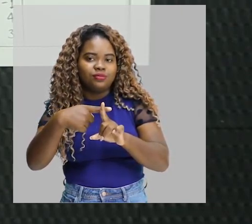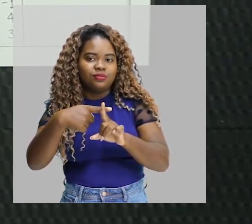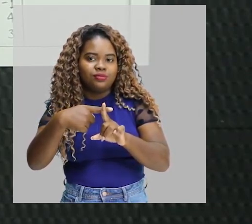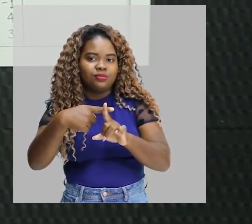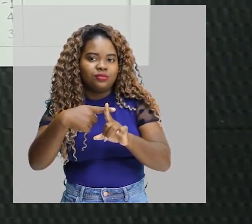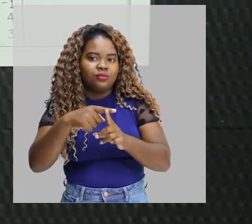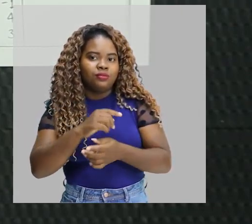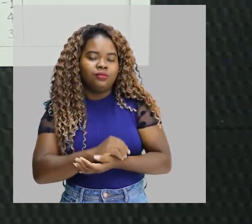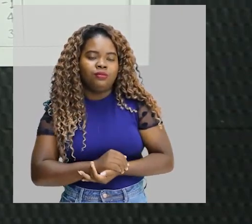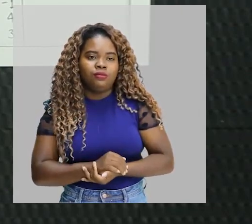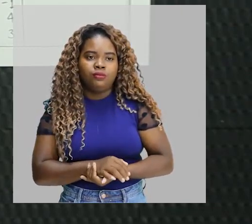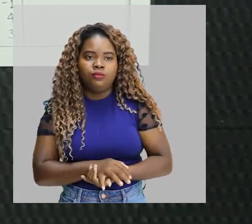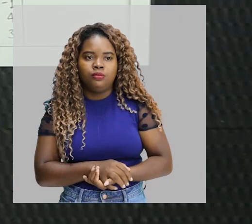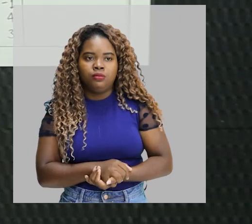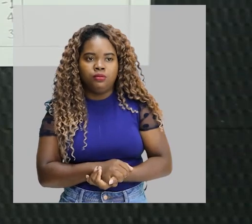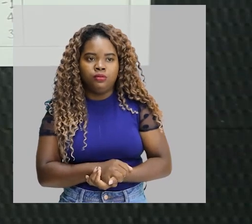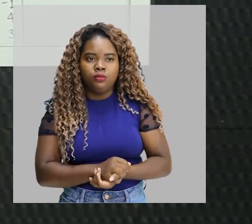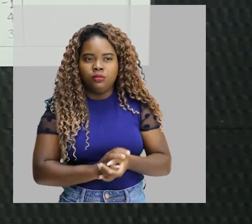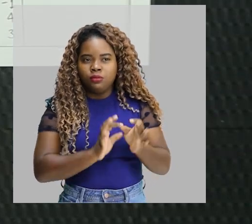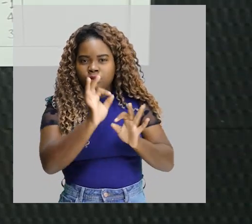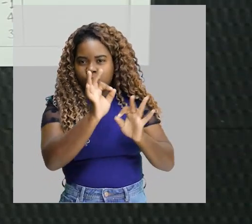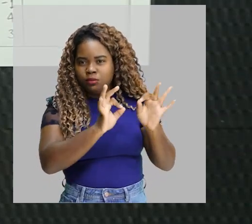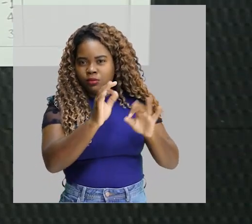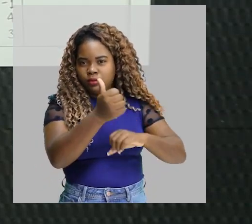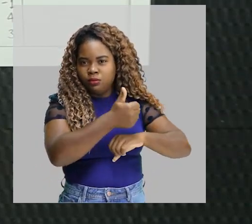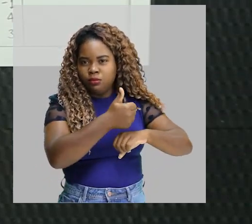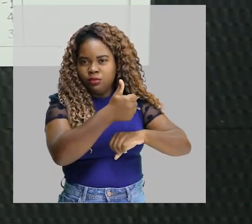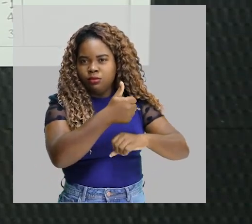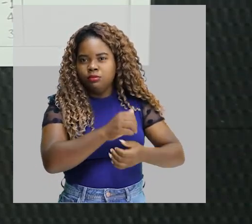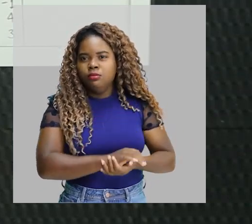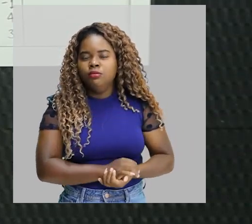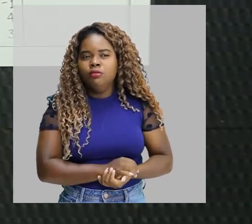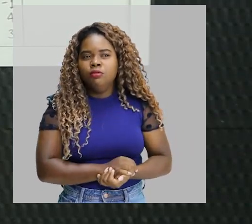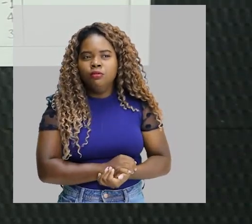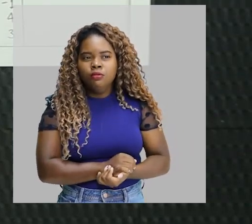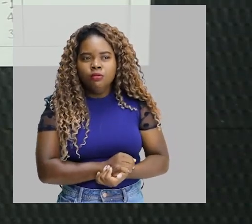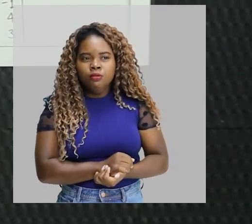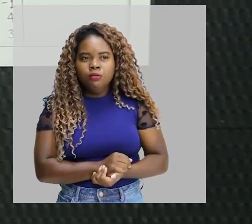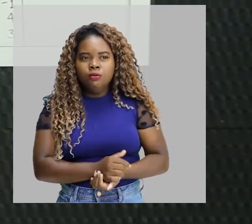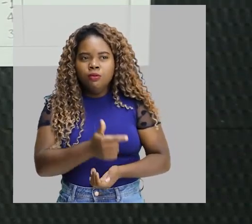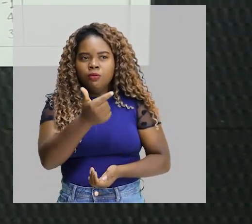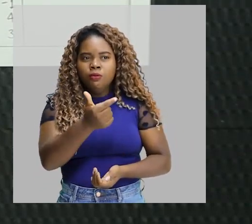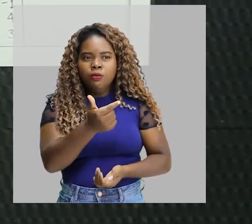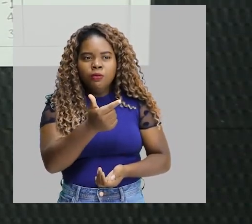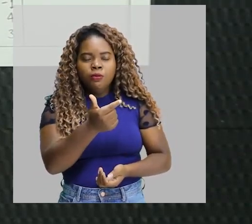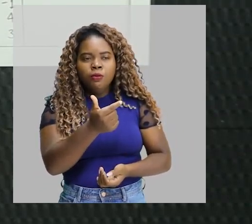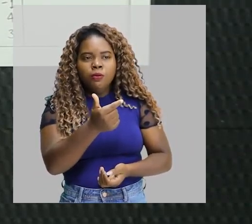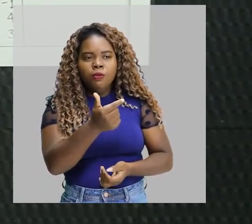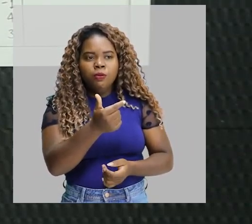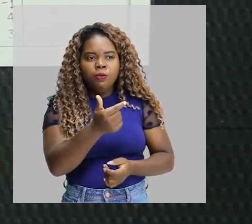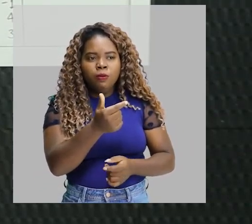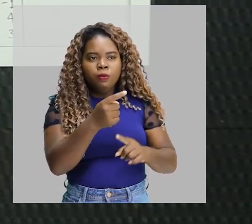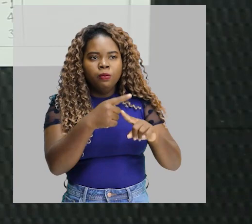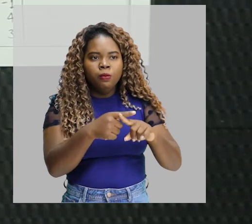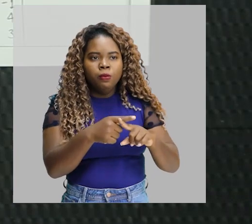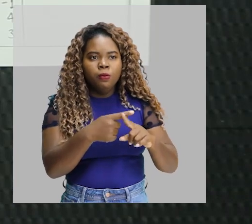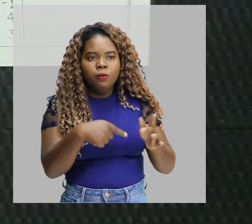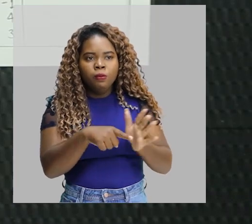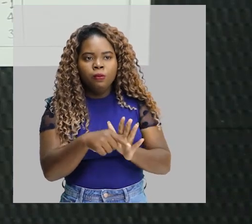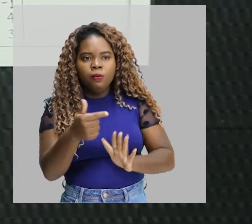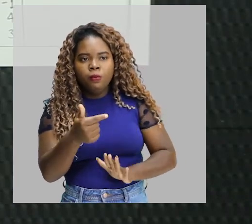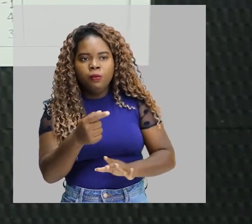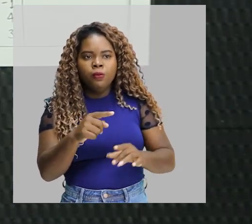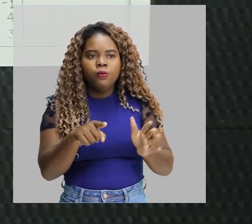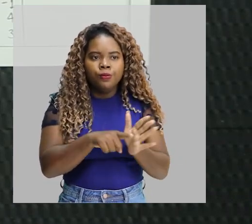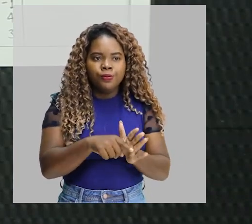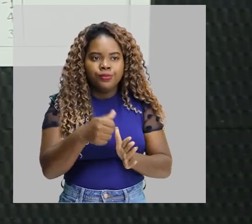Tá então vamos organizar primeiro aqui então nós vamos ter dois multiplicado por